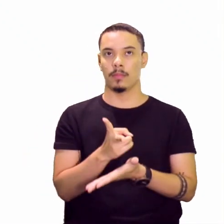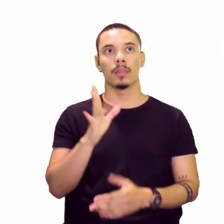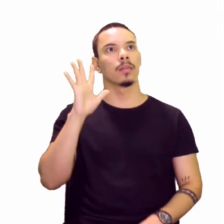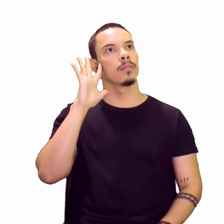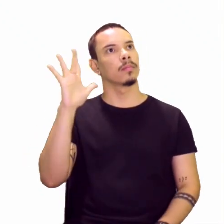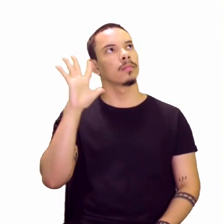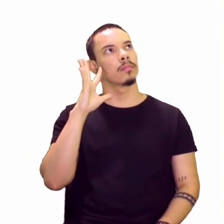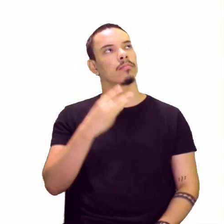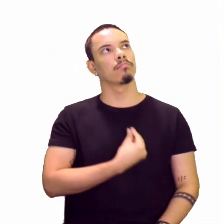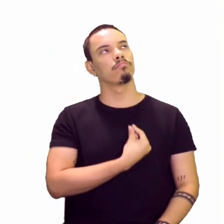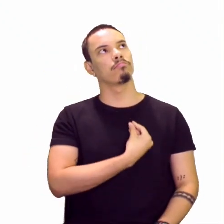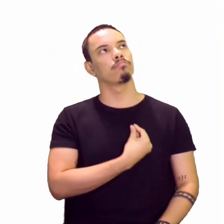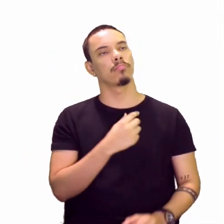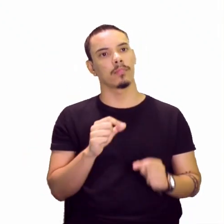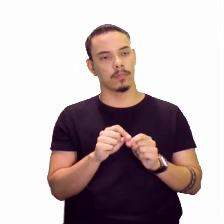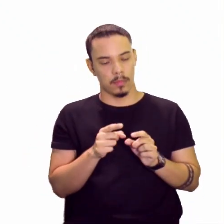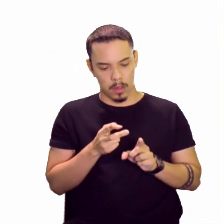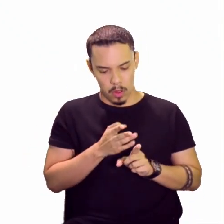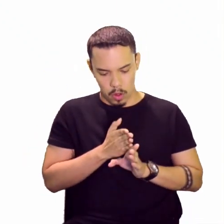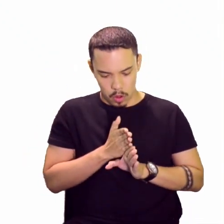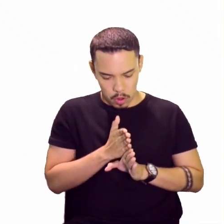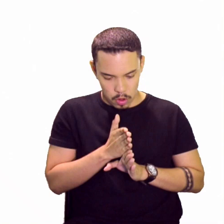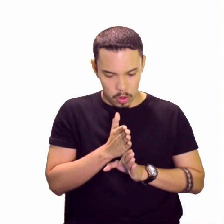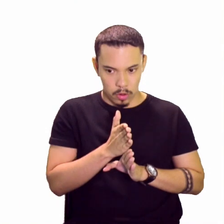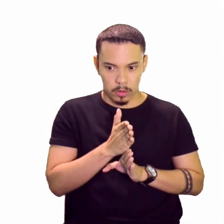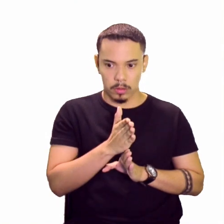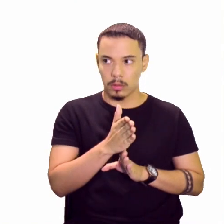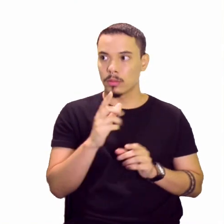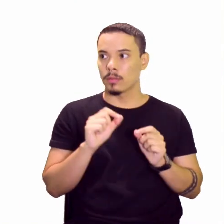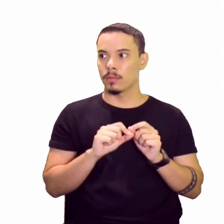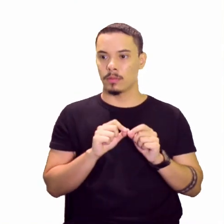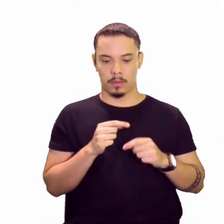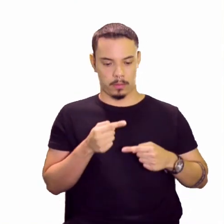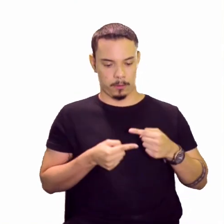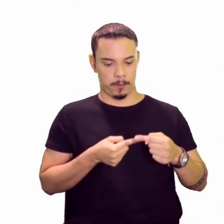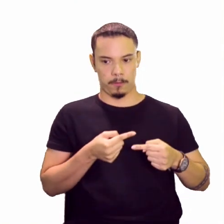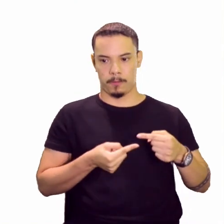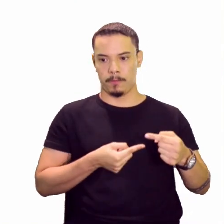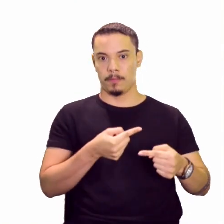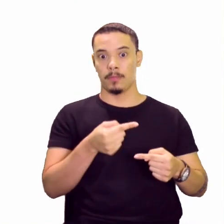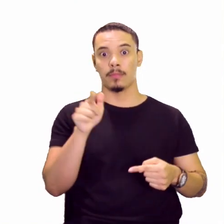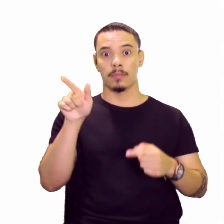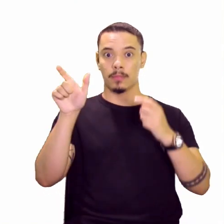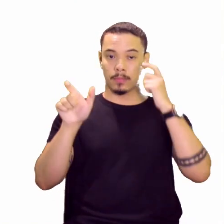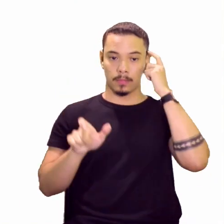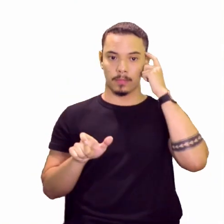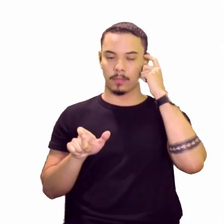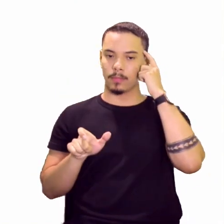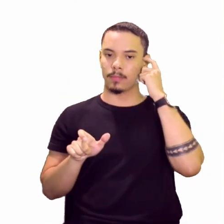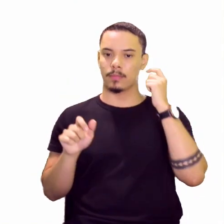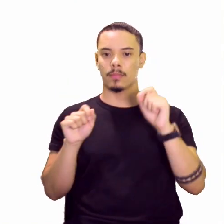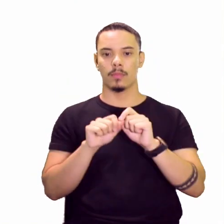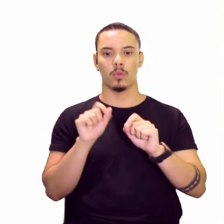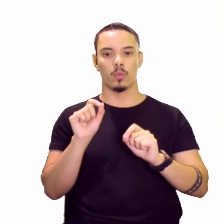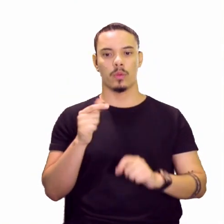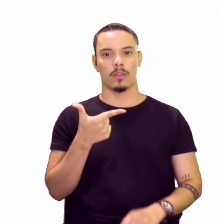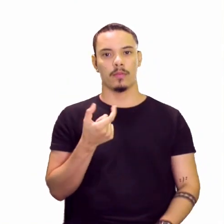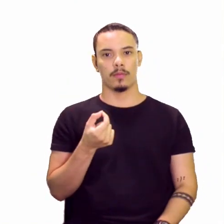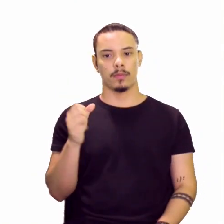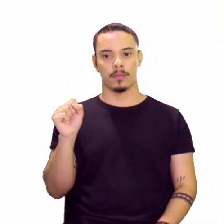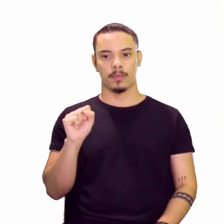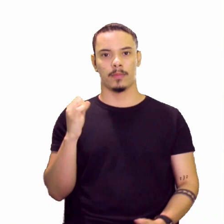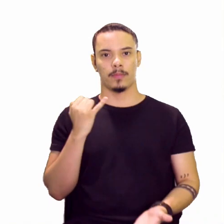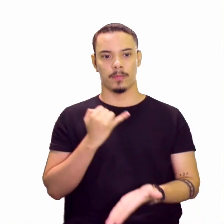lá na trilha, pegou um retão. Isso. E está fazendo esse percurso aí. Esta pessoa percorre os 20